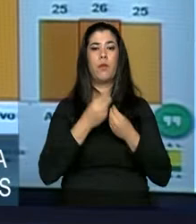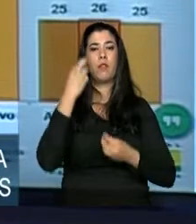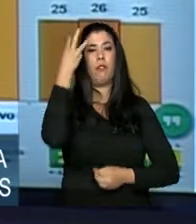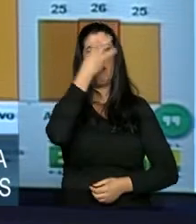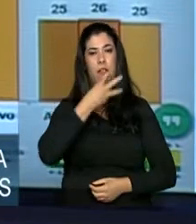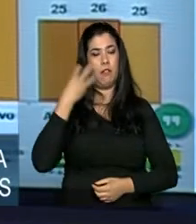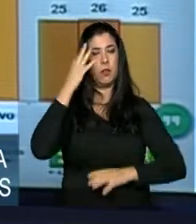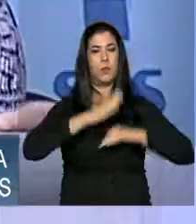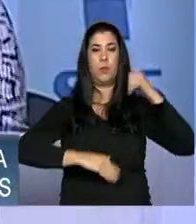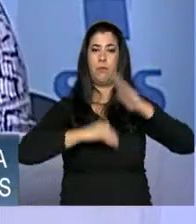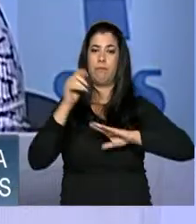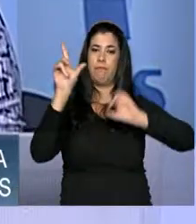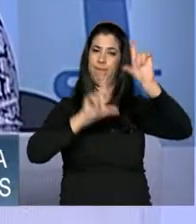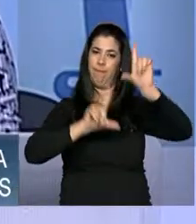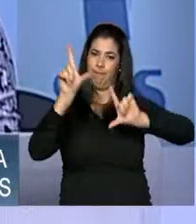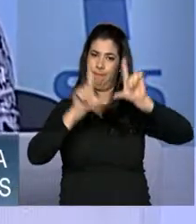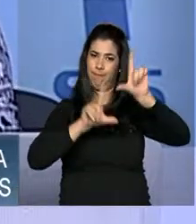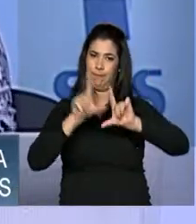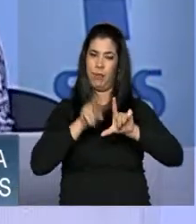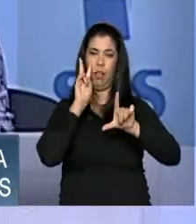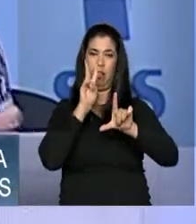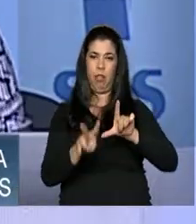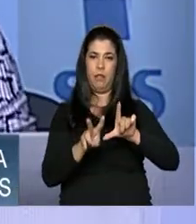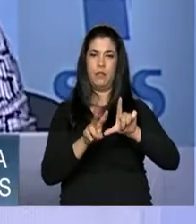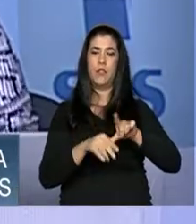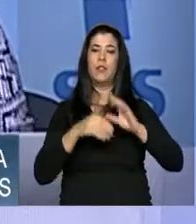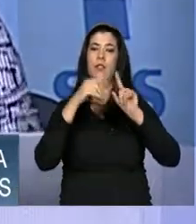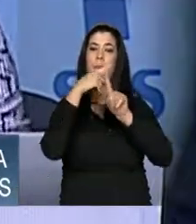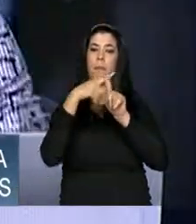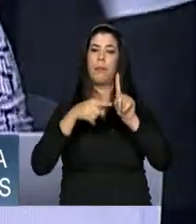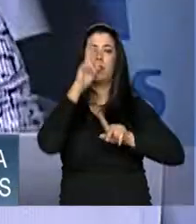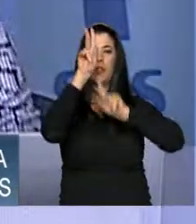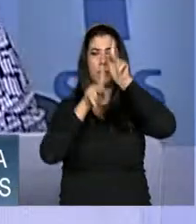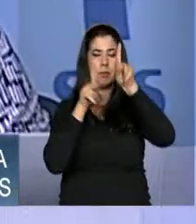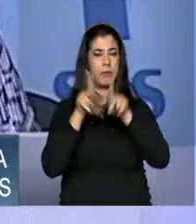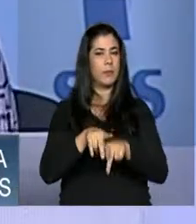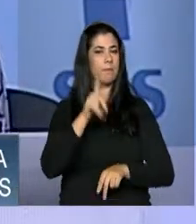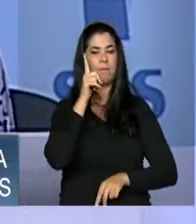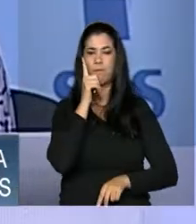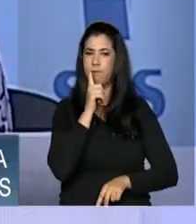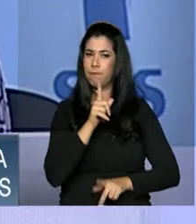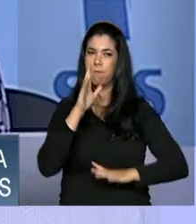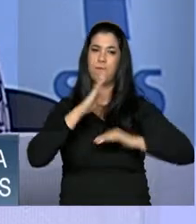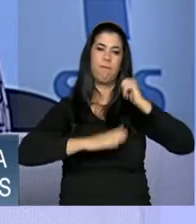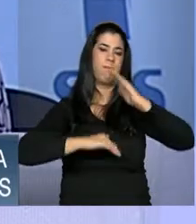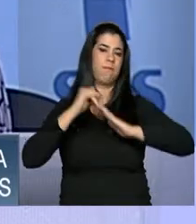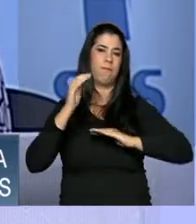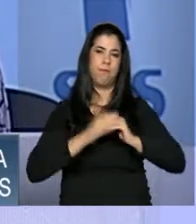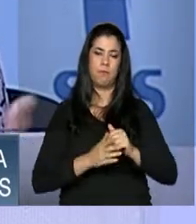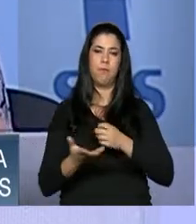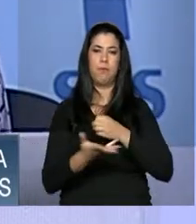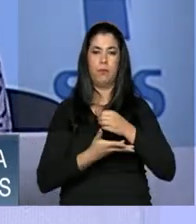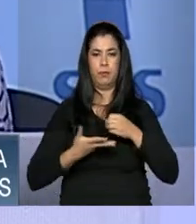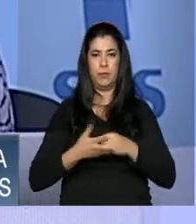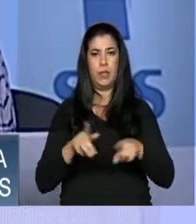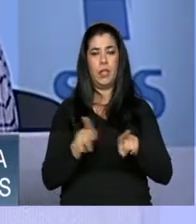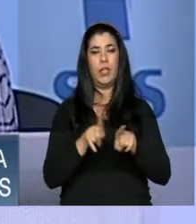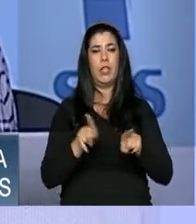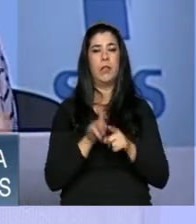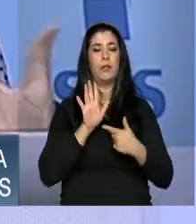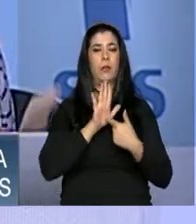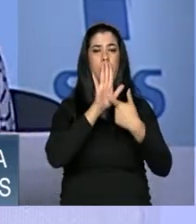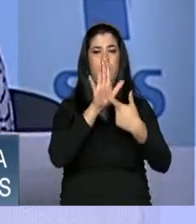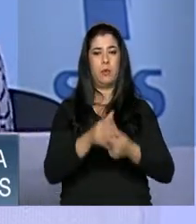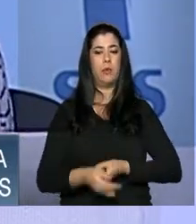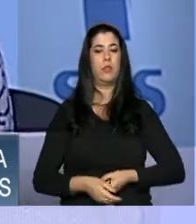ou mais de televisão. E o insuficientemente ativo é metade da população, não pratica os níveis recomendados. Também temos